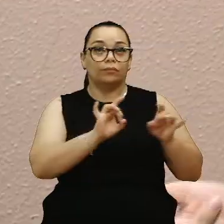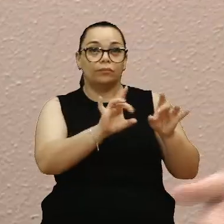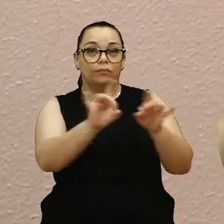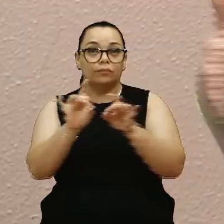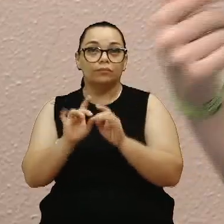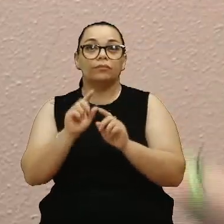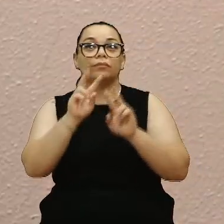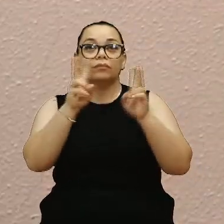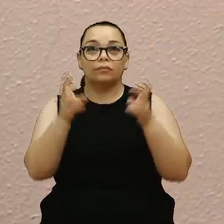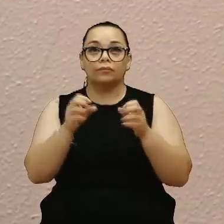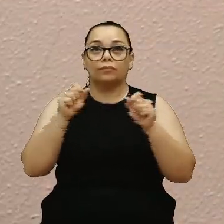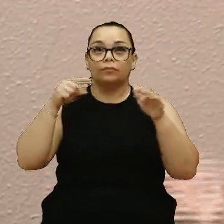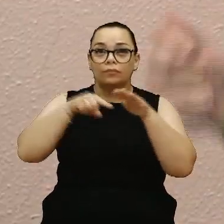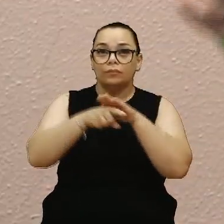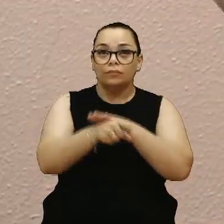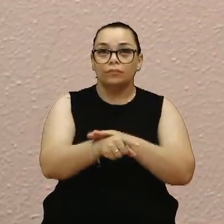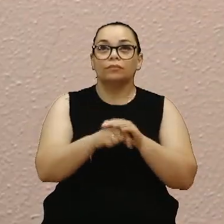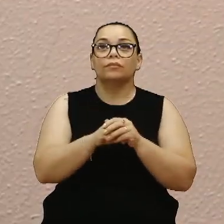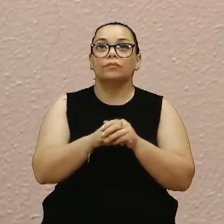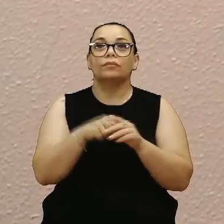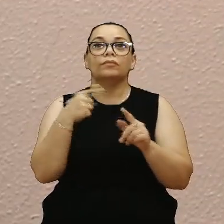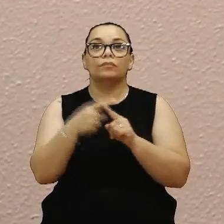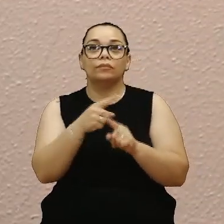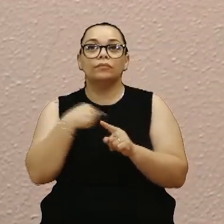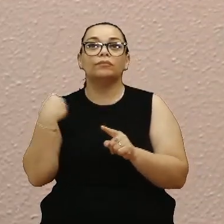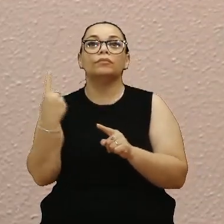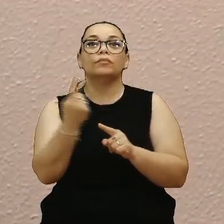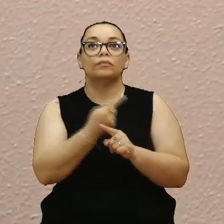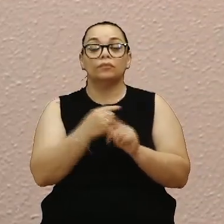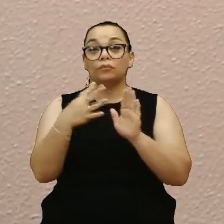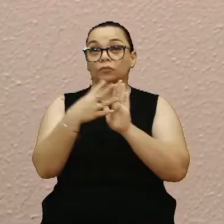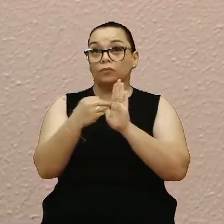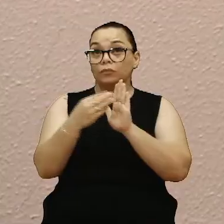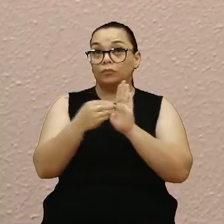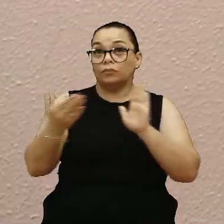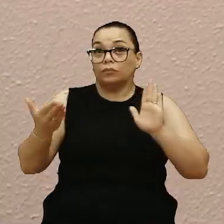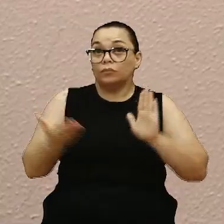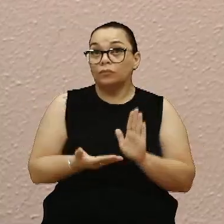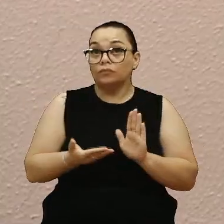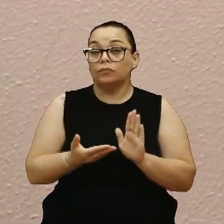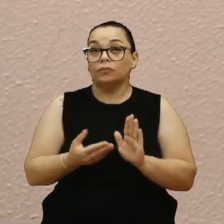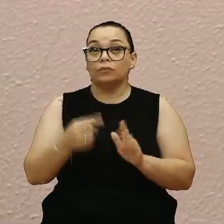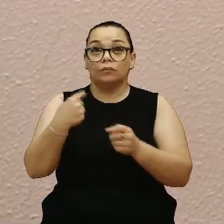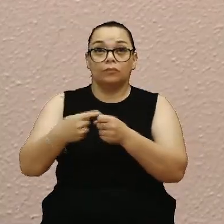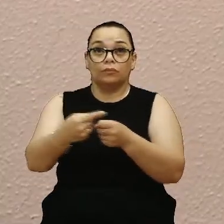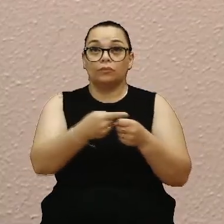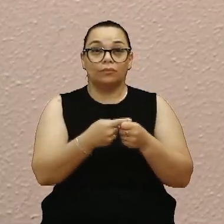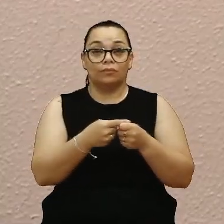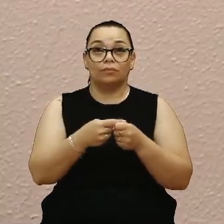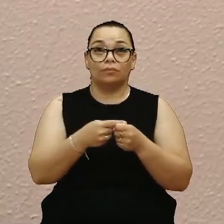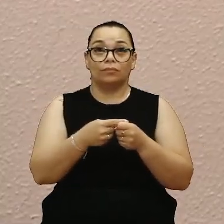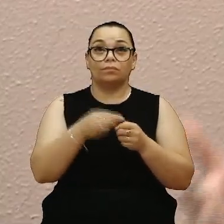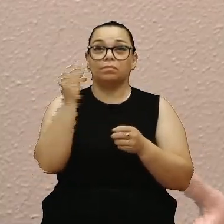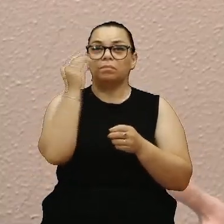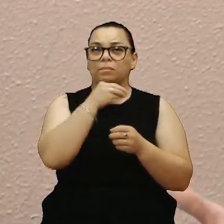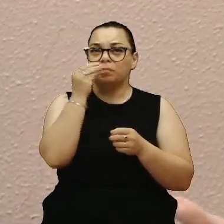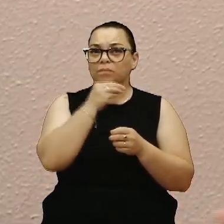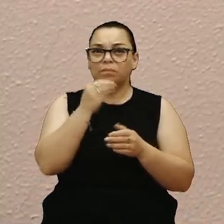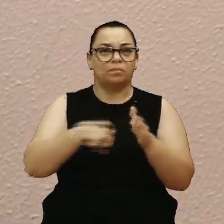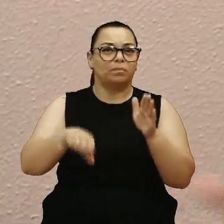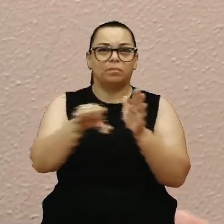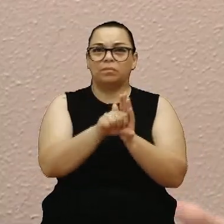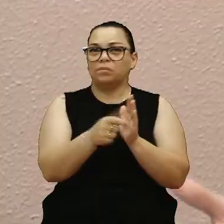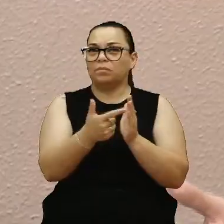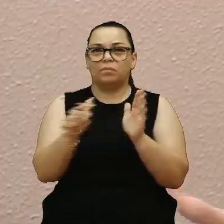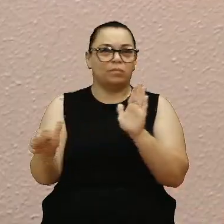falar sobre isso de forma mais aprofundada, porque nós consideramos que o modelo que nós temos na cidade é um modelo falido, que não apresenta perspectivas